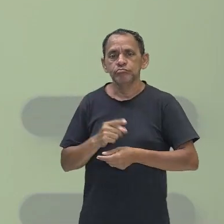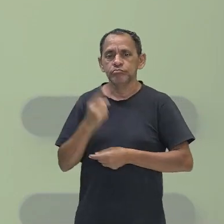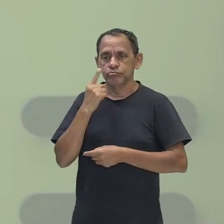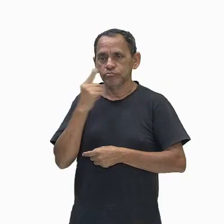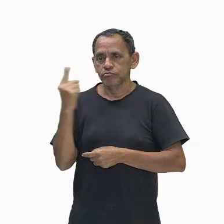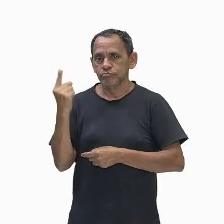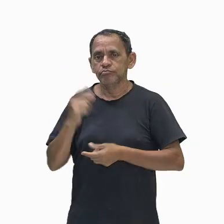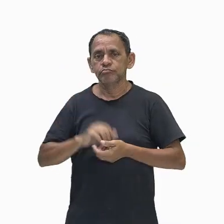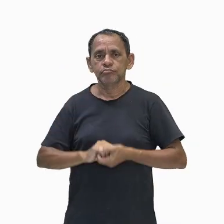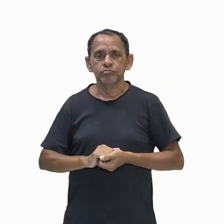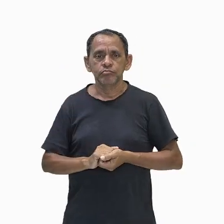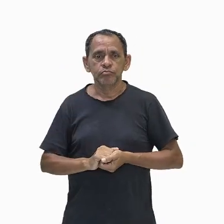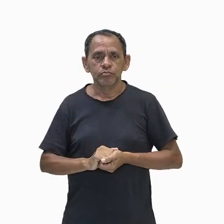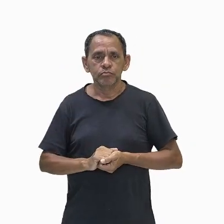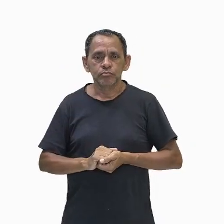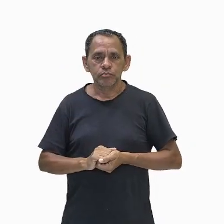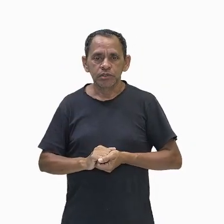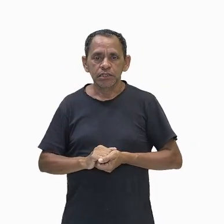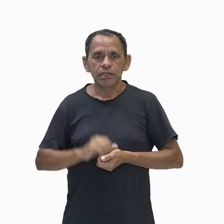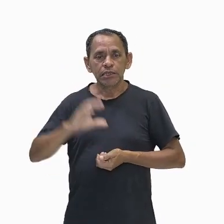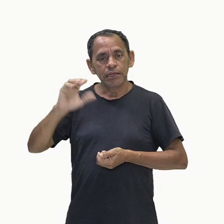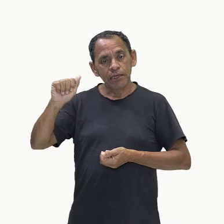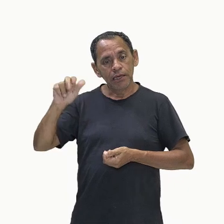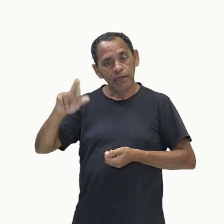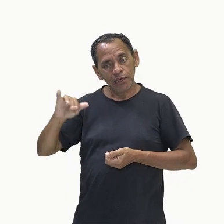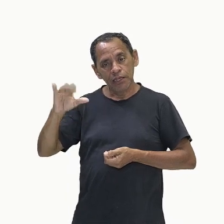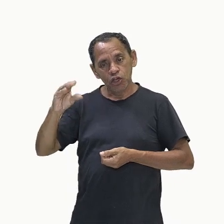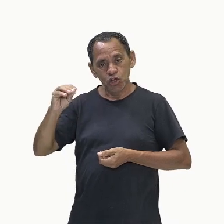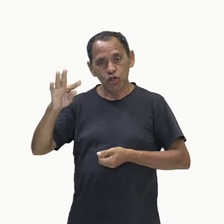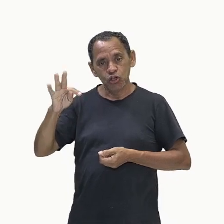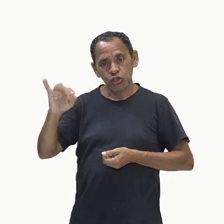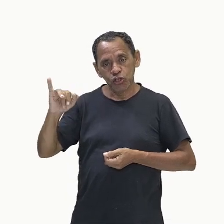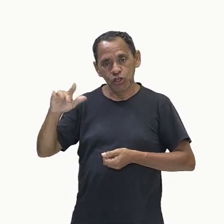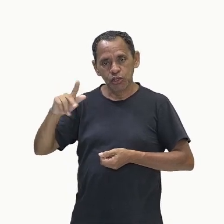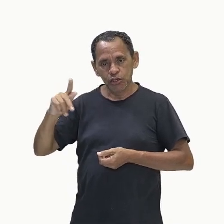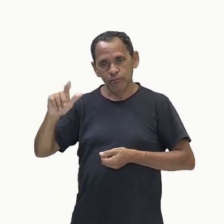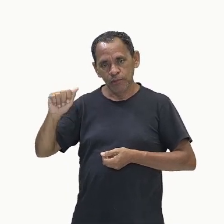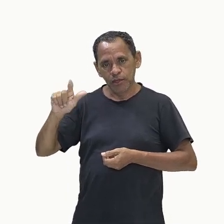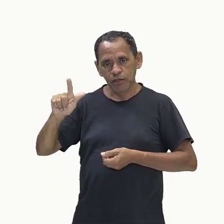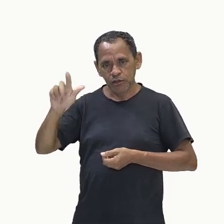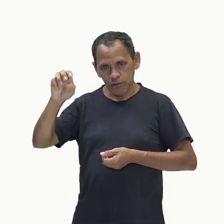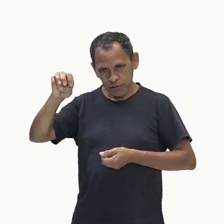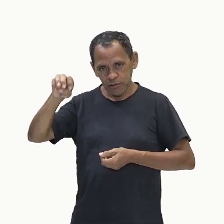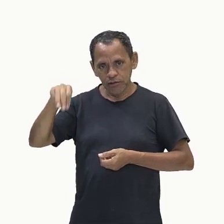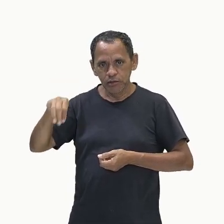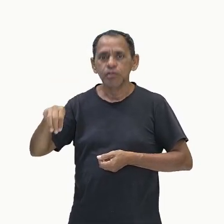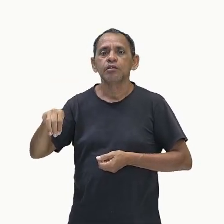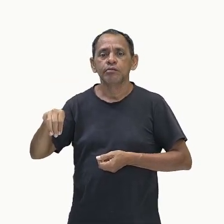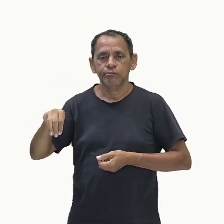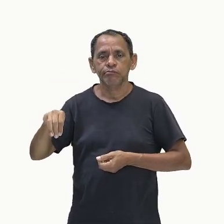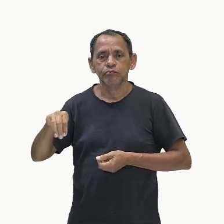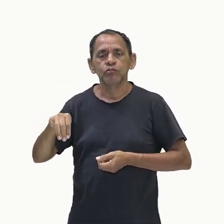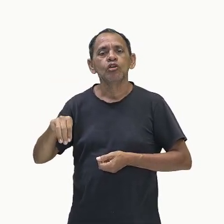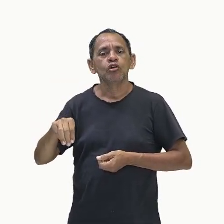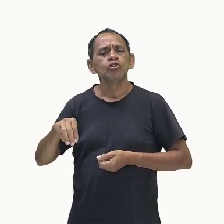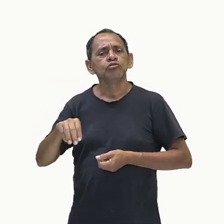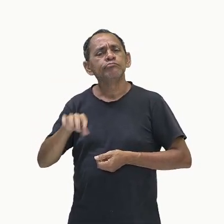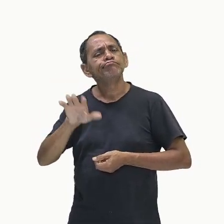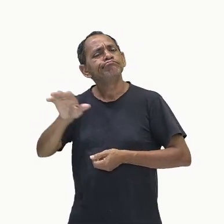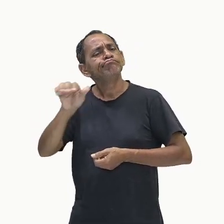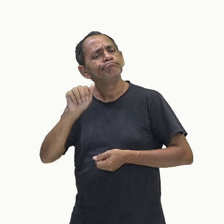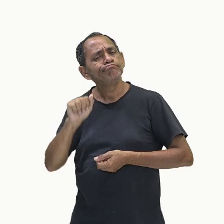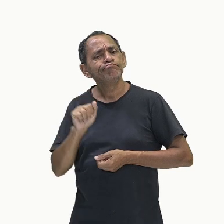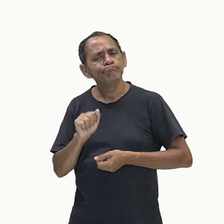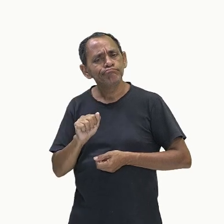para vocês aqui. A cariotipagem é quando você pega uma amostra onde você pode isolar